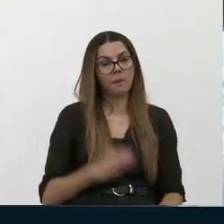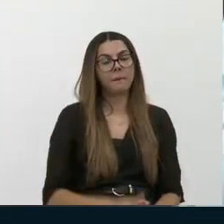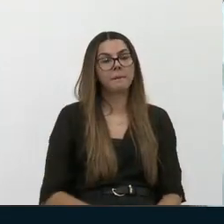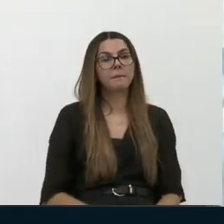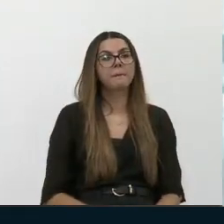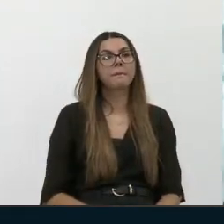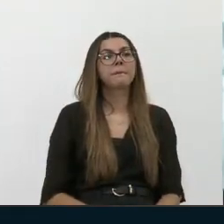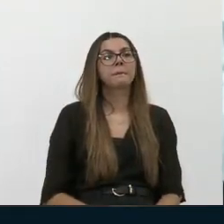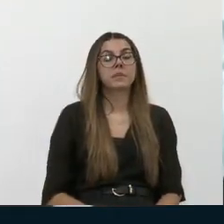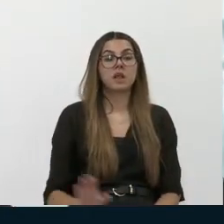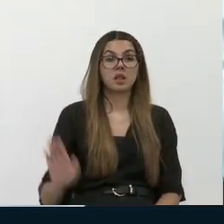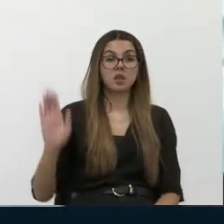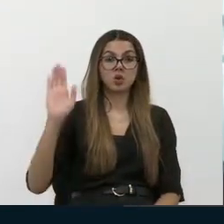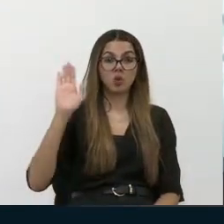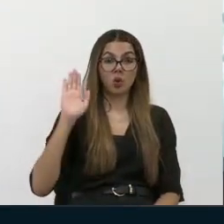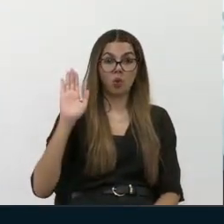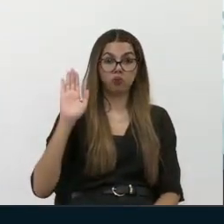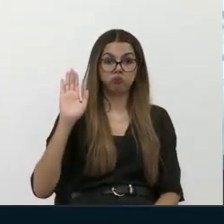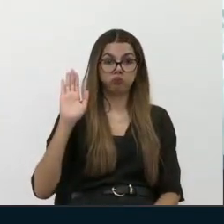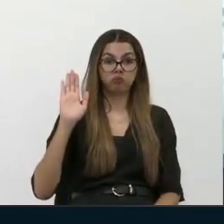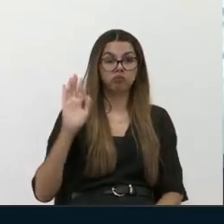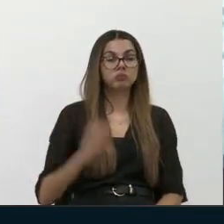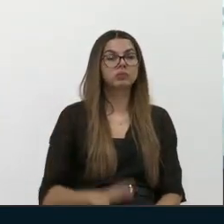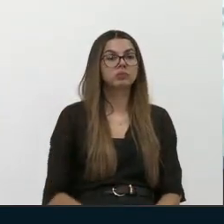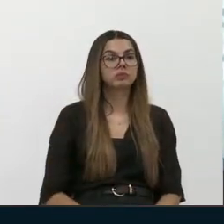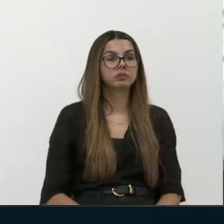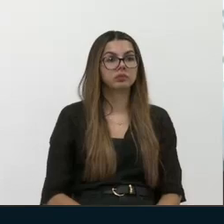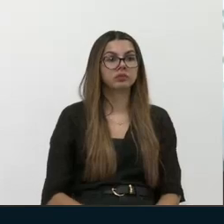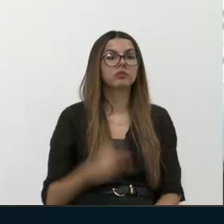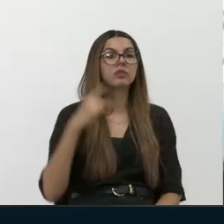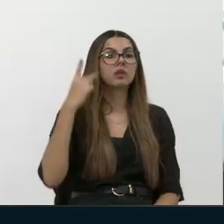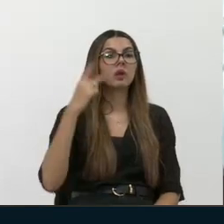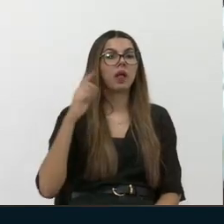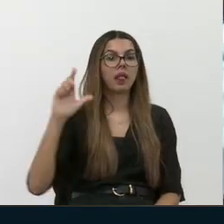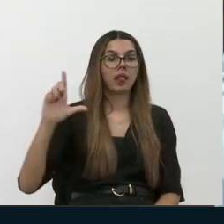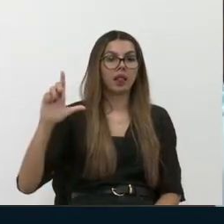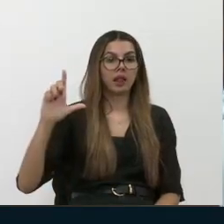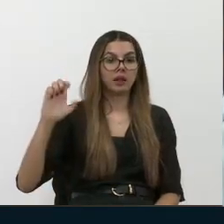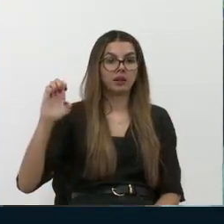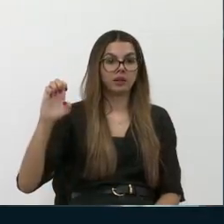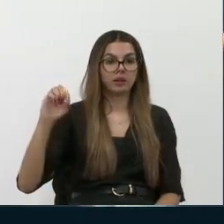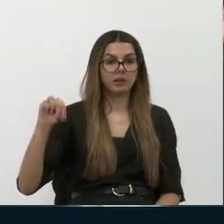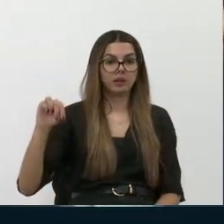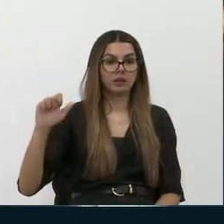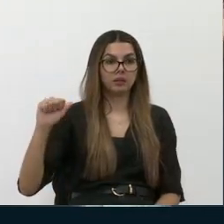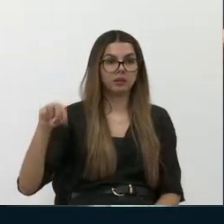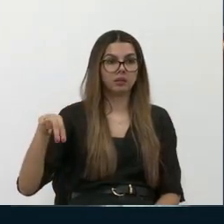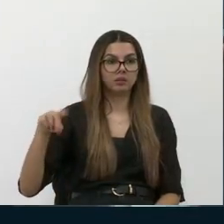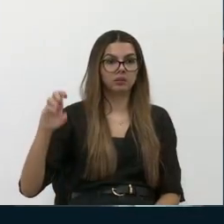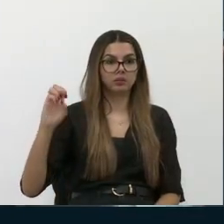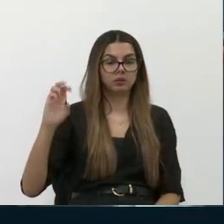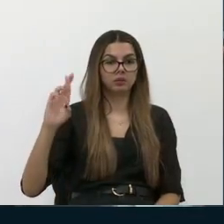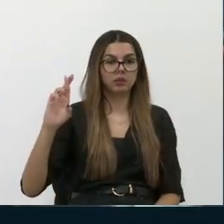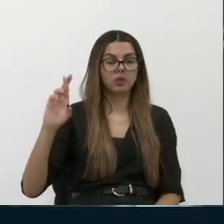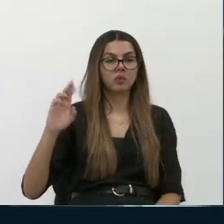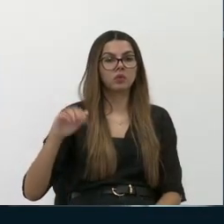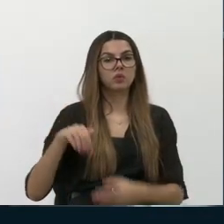151... Questão de ordem. Questão de ordem, Leandro Dourado. Presidente, eu queria saber que item que a gente está discutindo está em